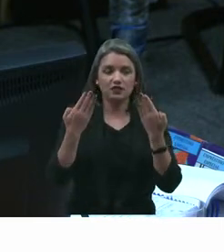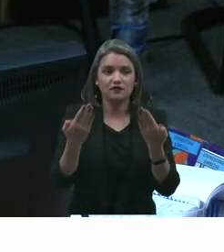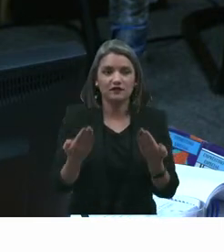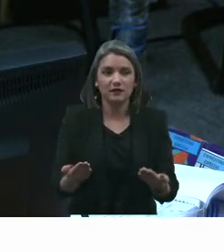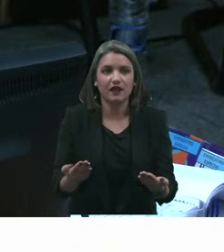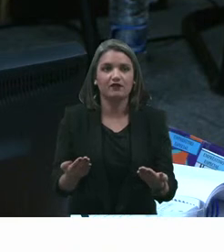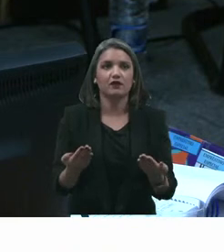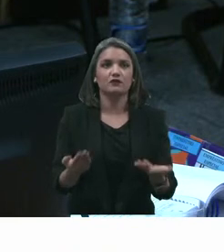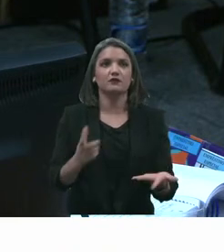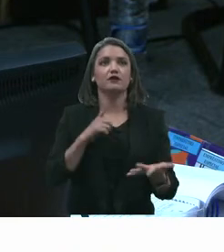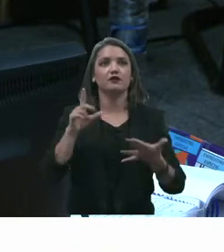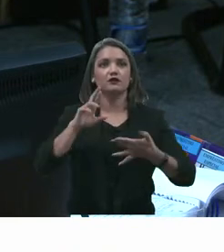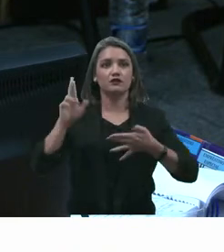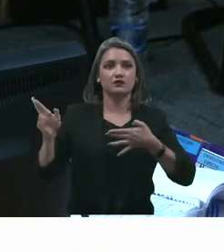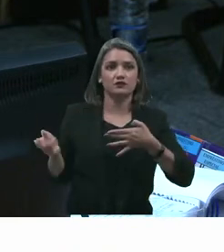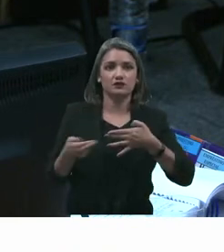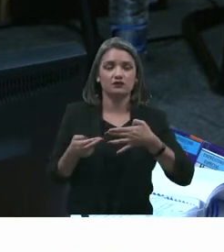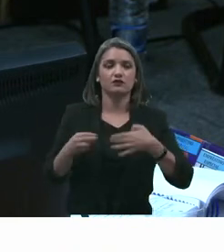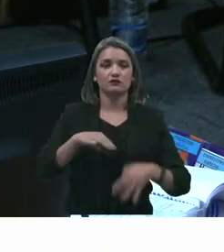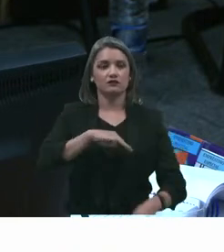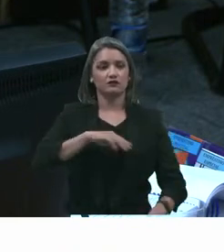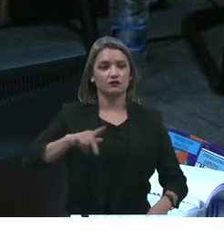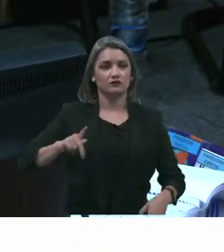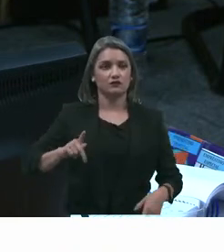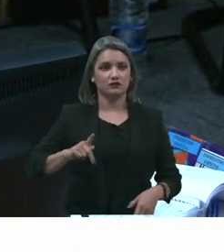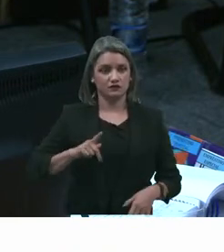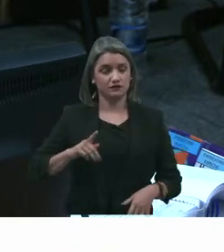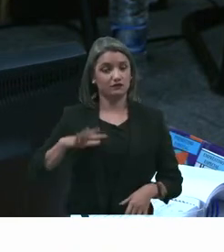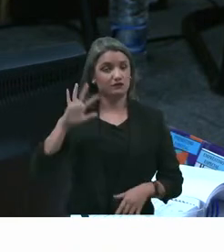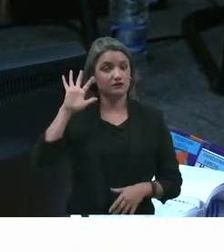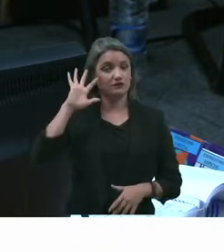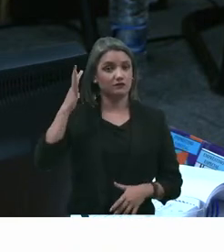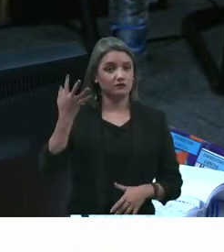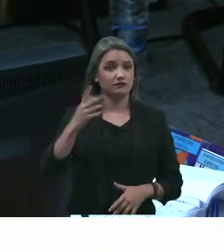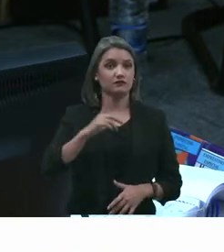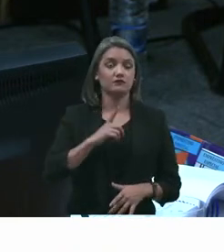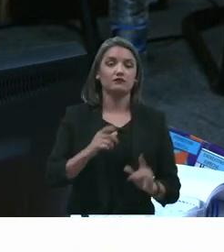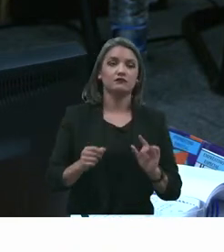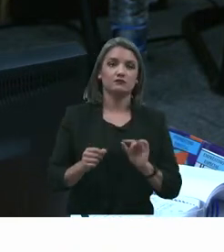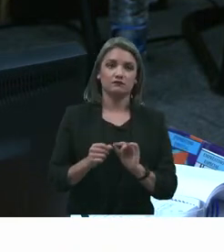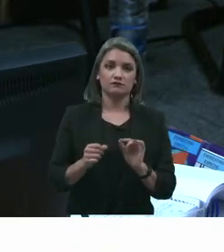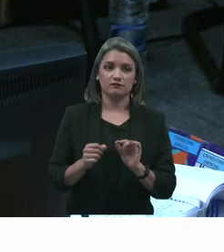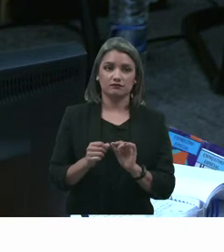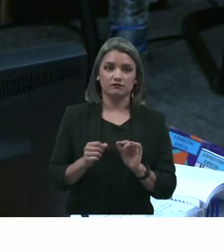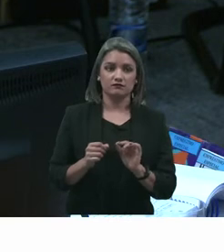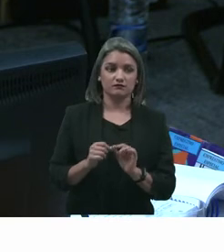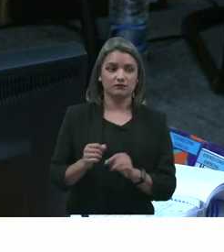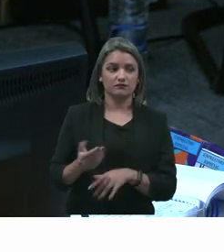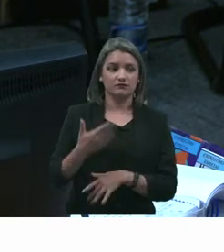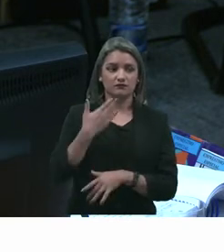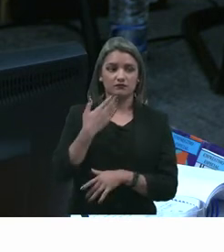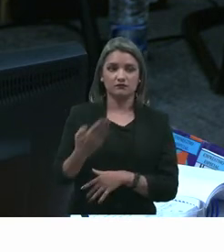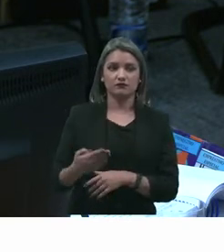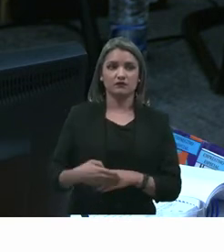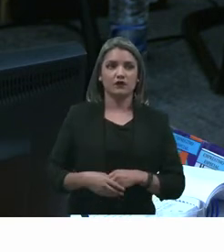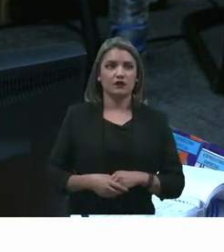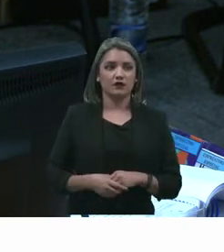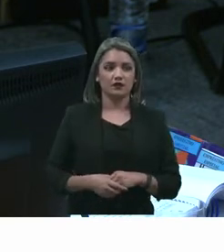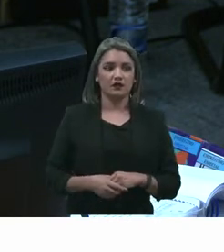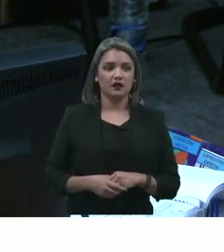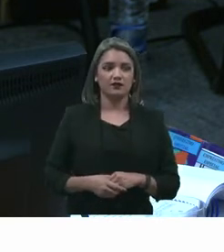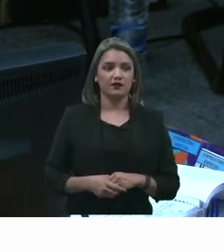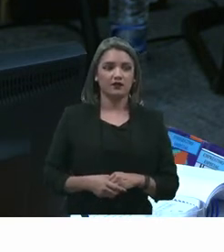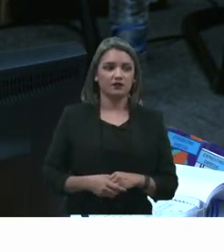recurso pelo órgão do Ministério Público, a decisão que considerou intempestiva a apelação. Esse é o